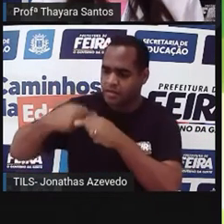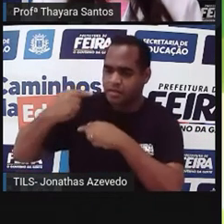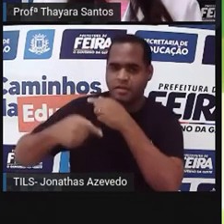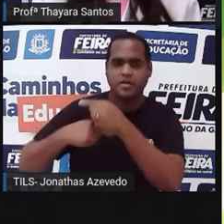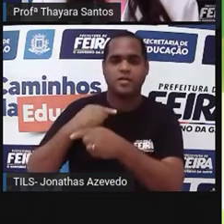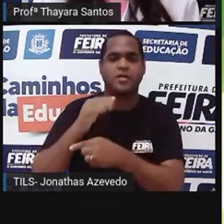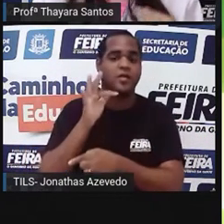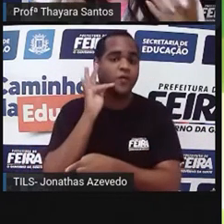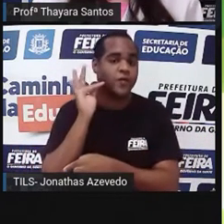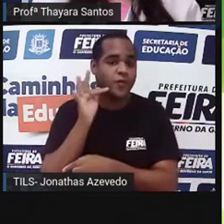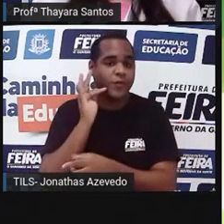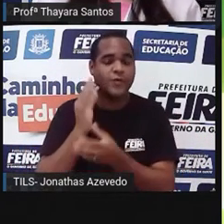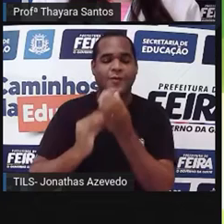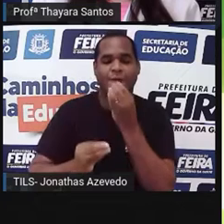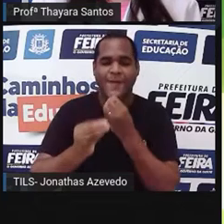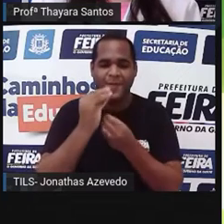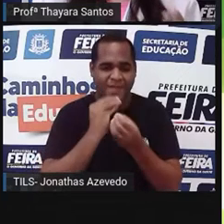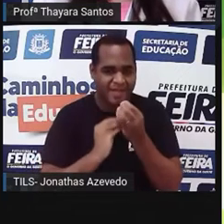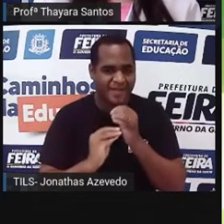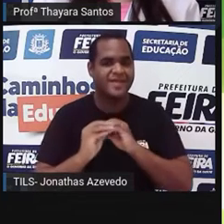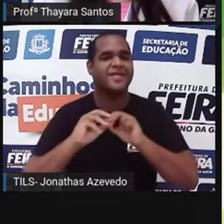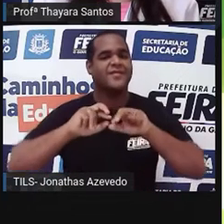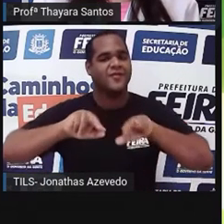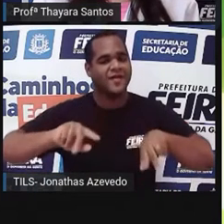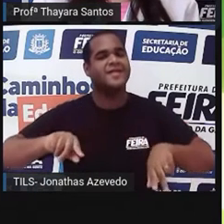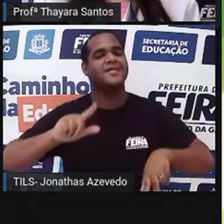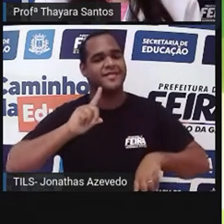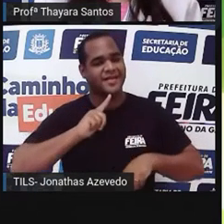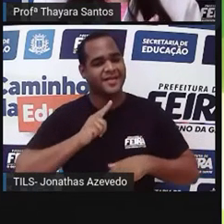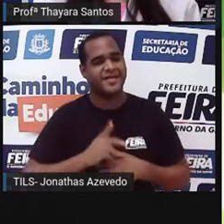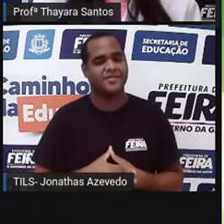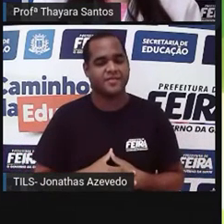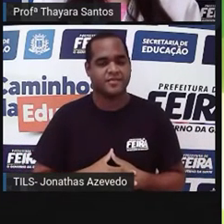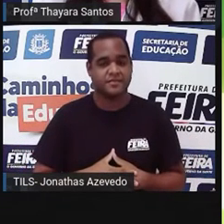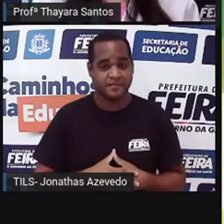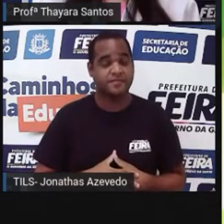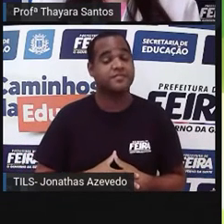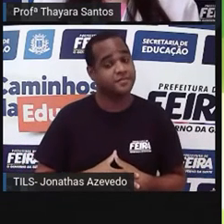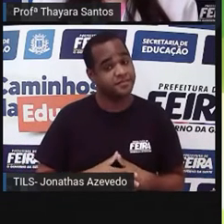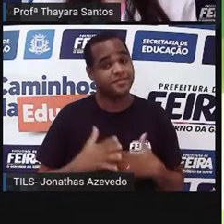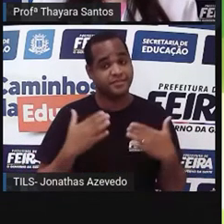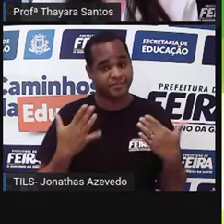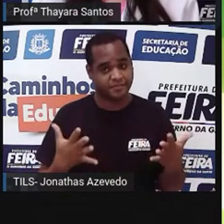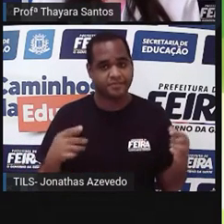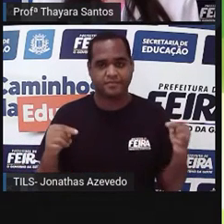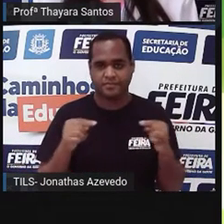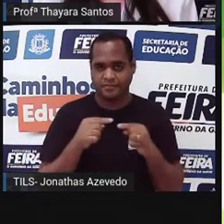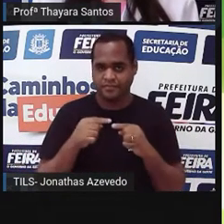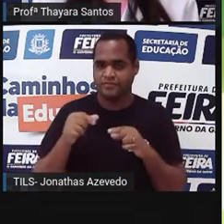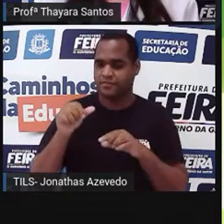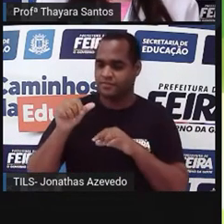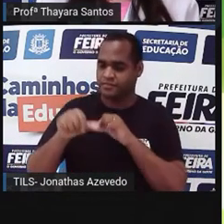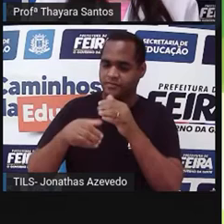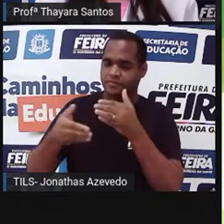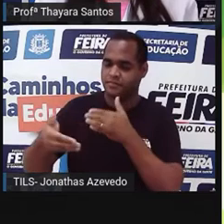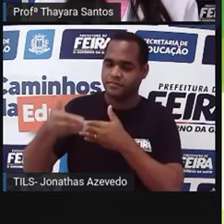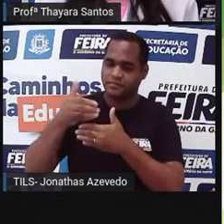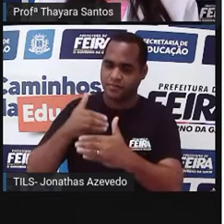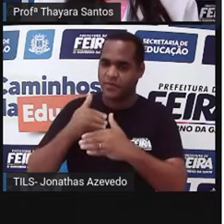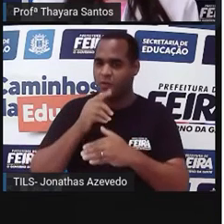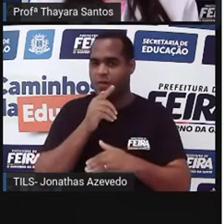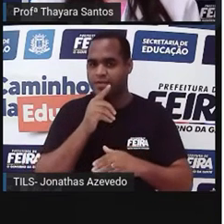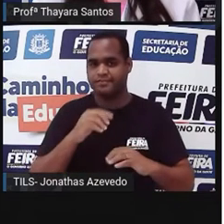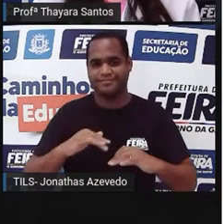os frutos, né? O alimento a gente retira diretamente da natureza. Então, isso também é um serviço de provisão ou de